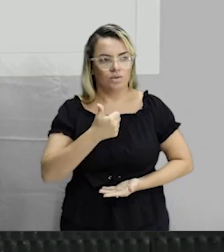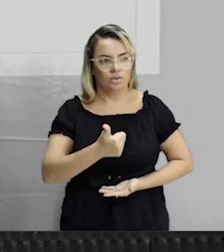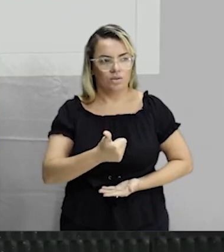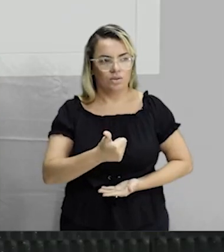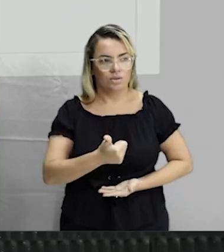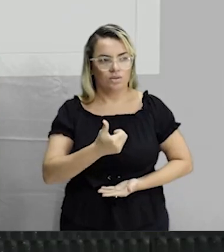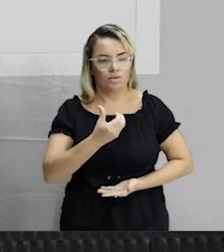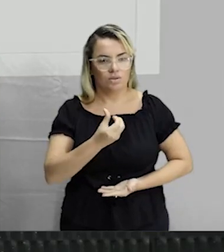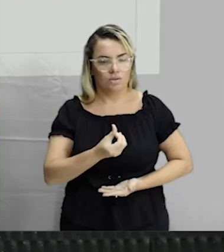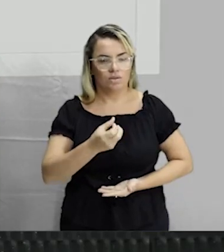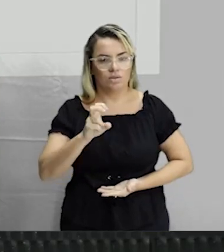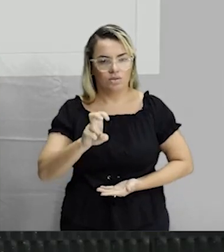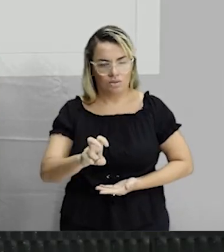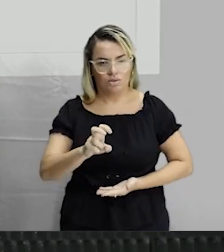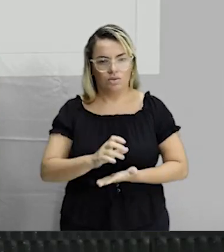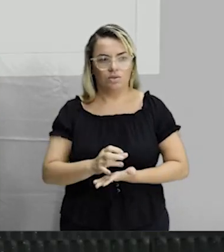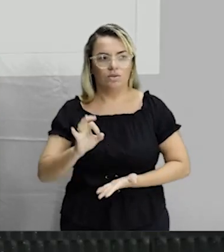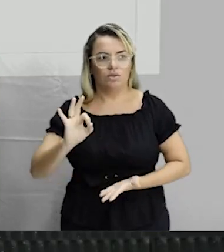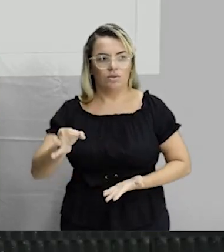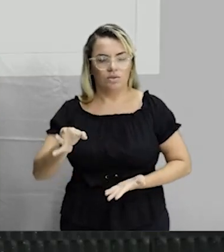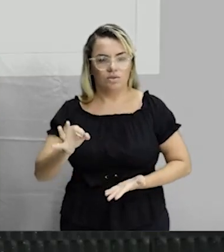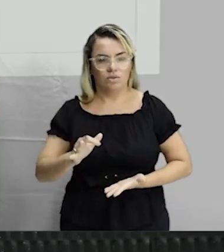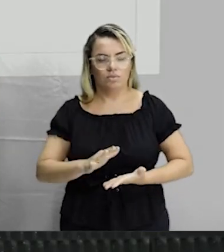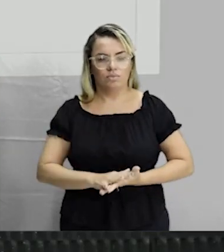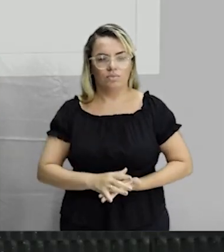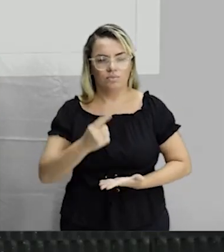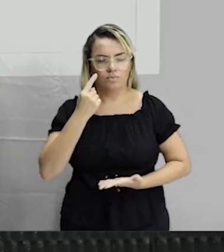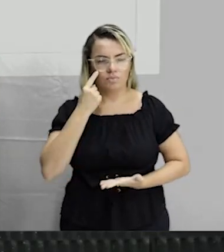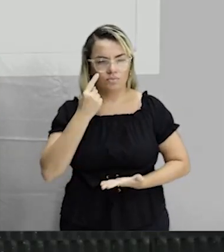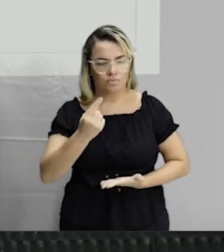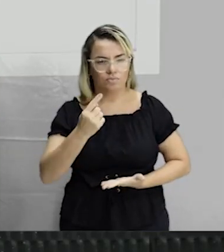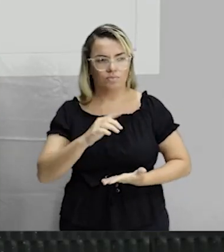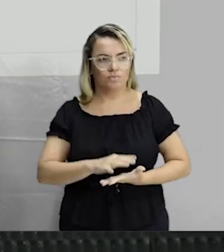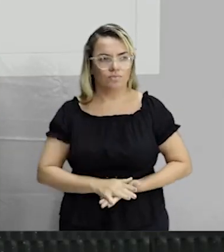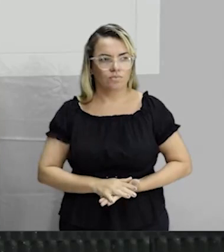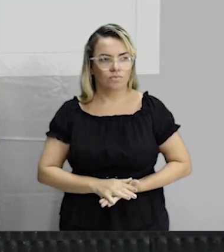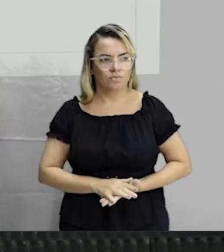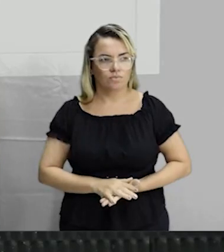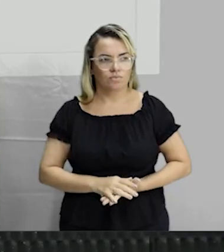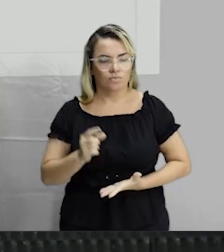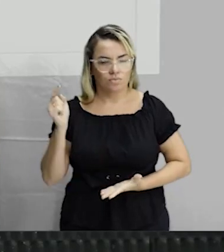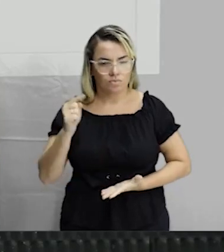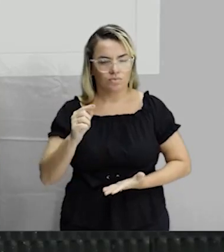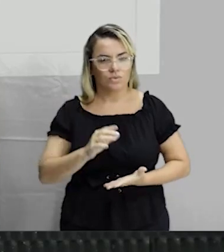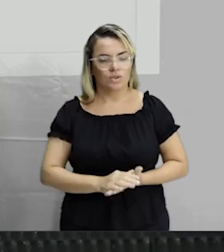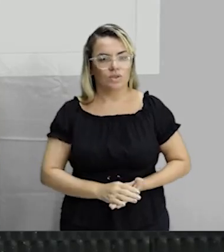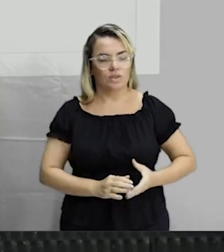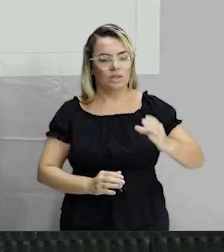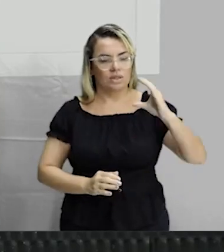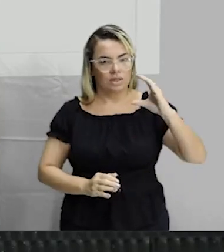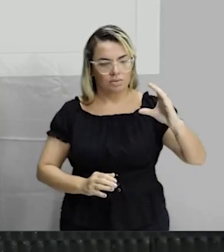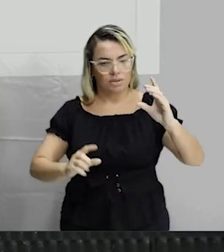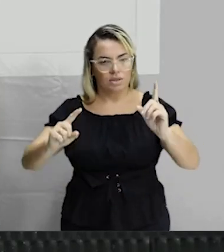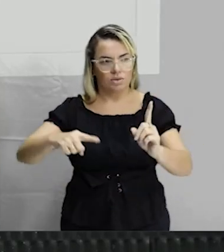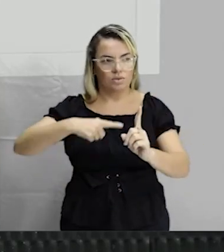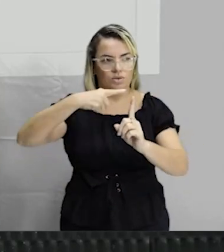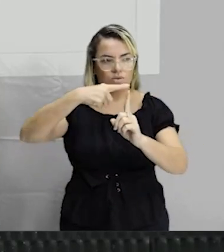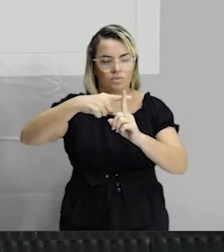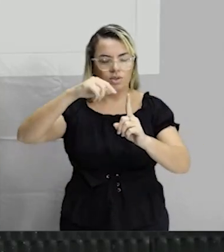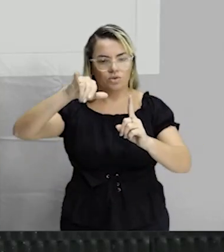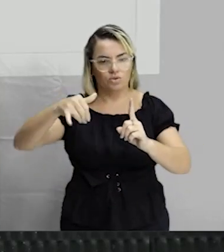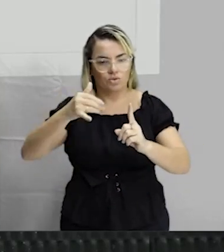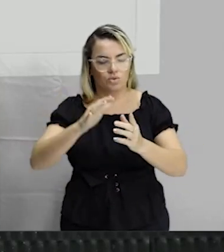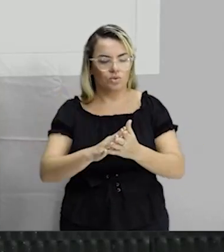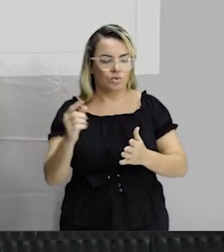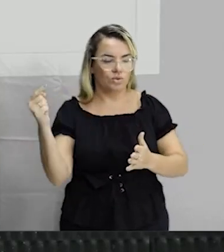Certo? 2.165. Então, olha só. Basta somar o capital com juros. Montante é capital mais